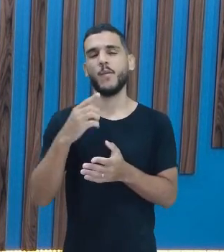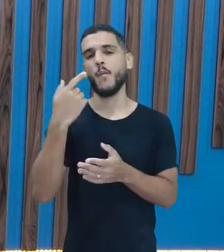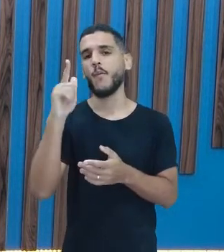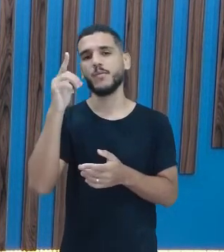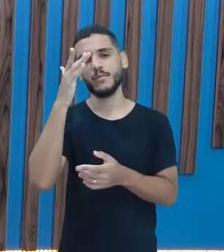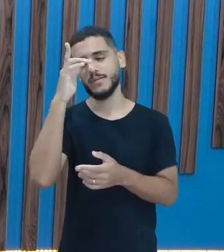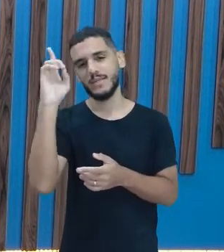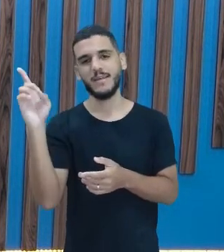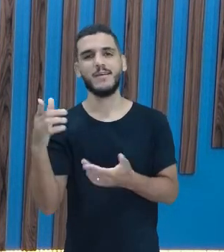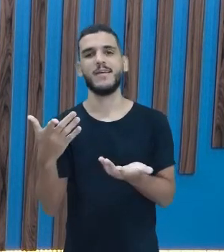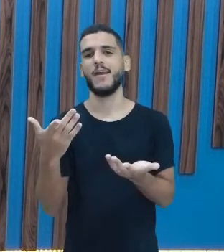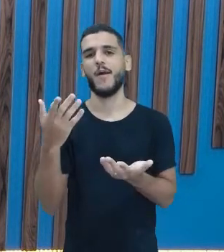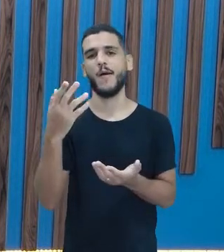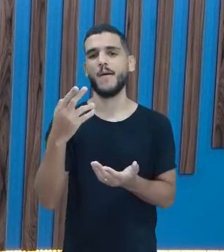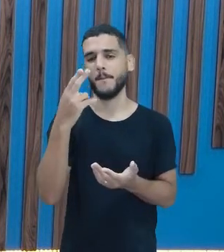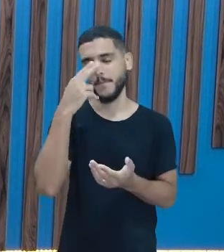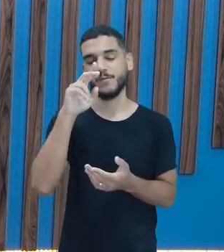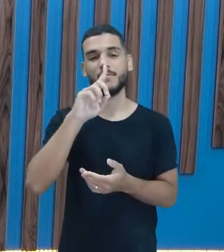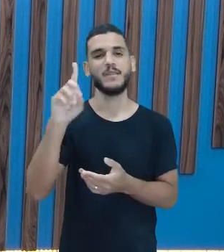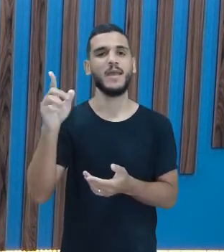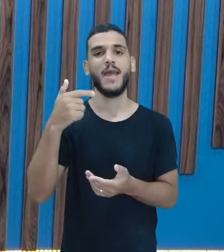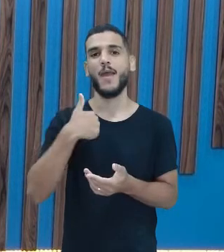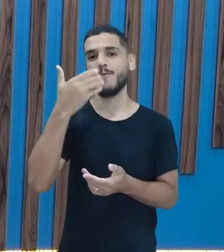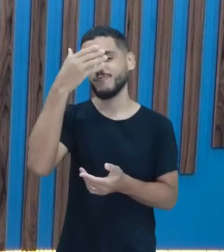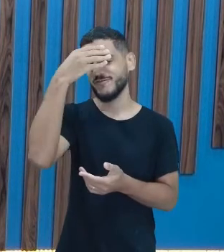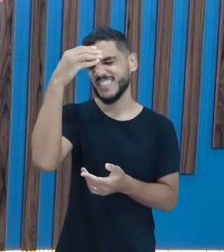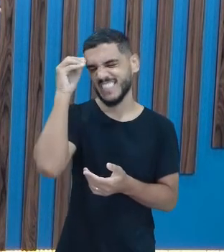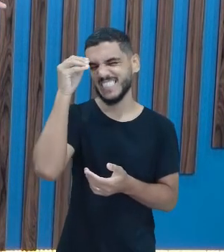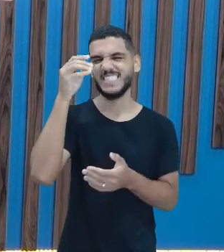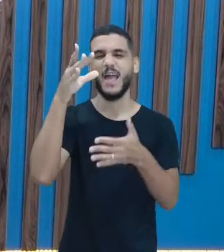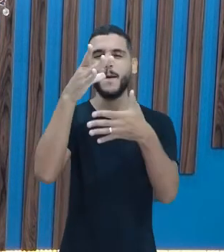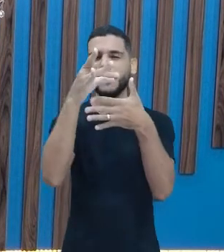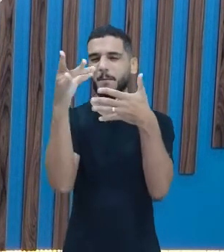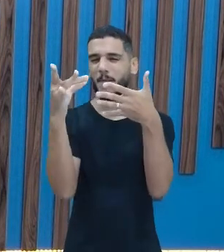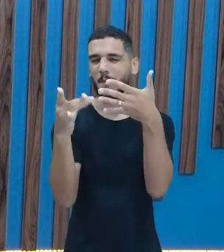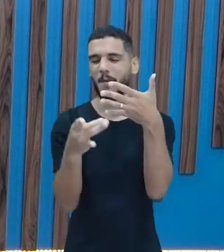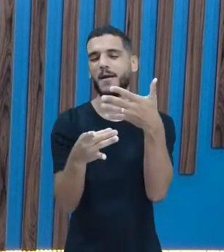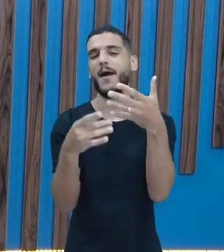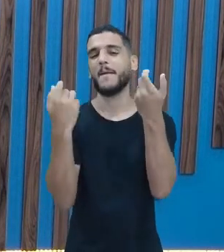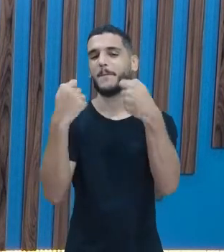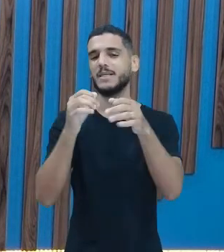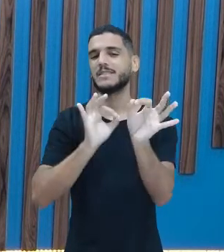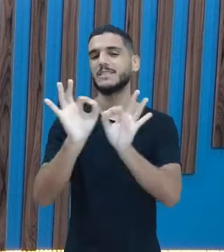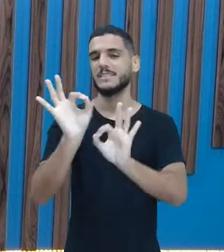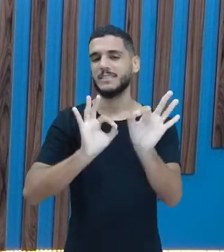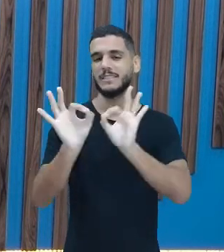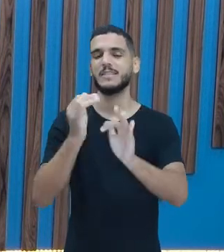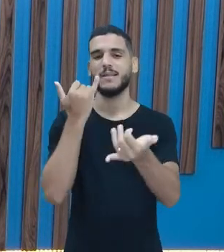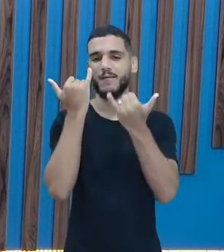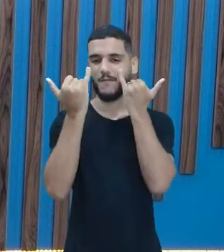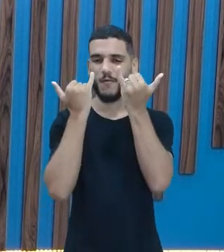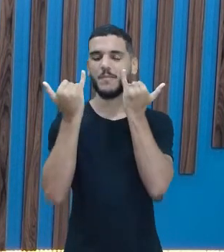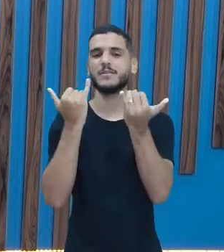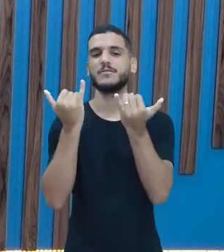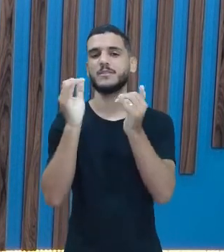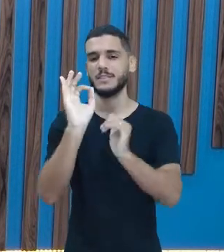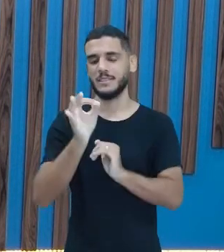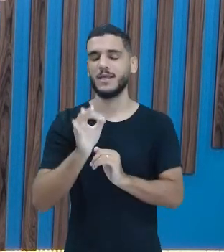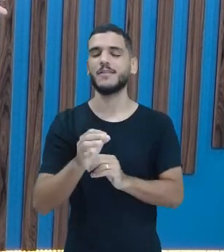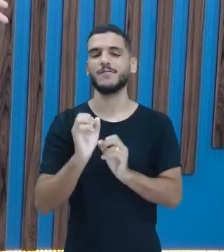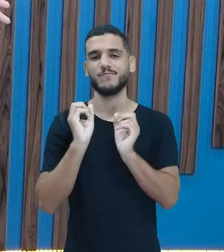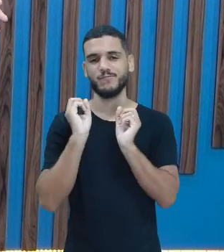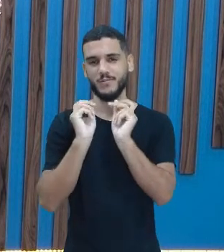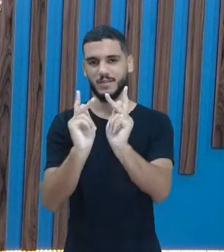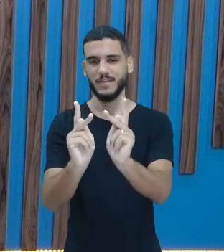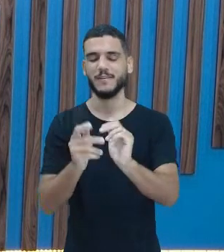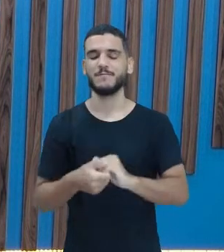outra semana, eu vou esquecer de alguns detalhes. Então, eu preciso organizar essas informações enquanto está tudo muito